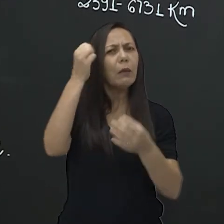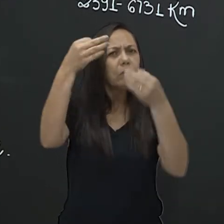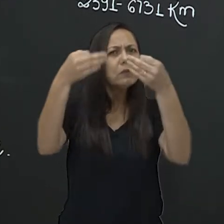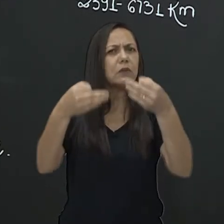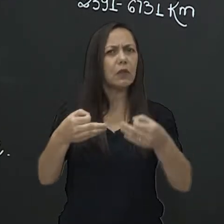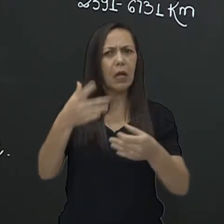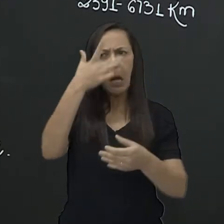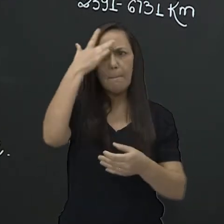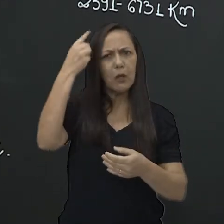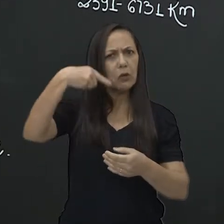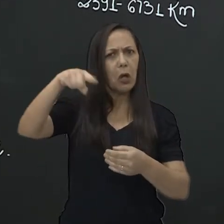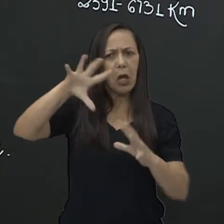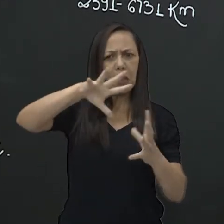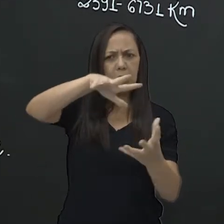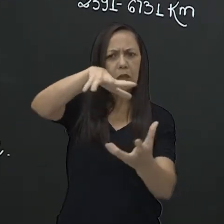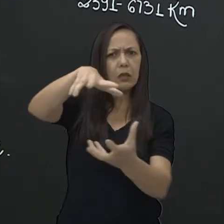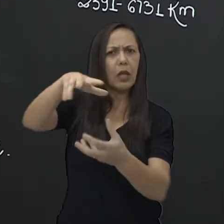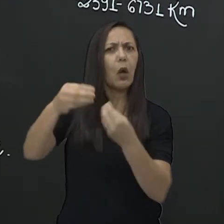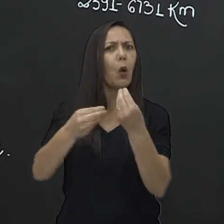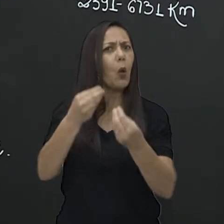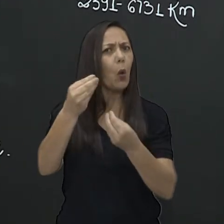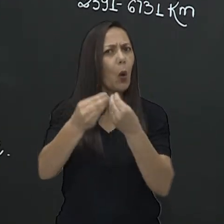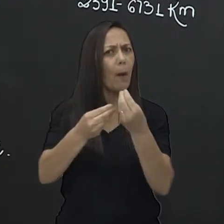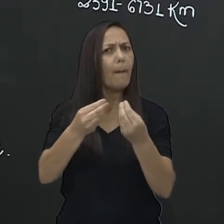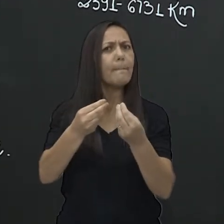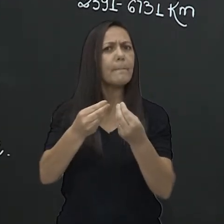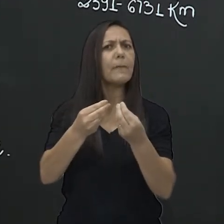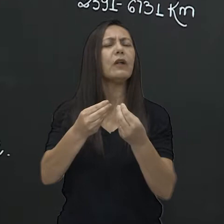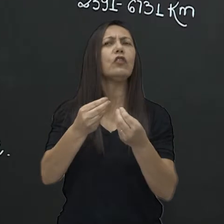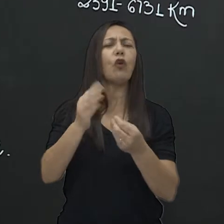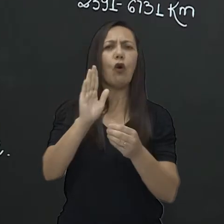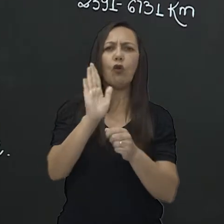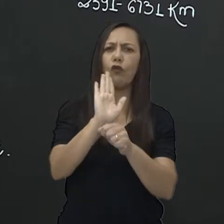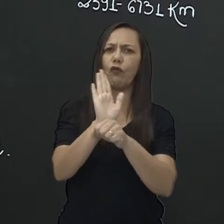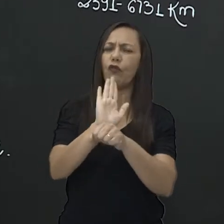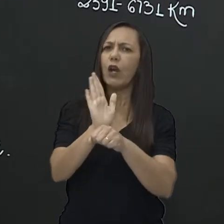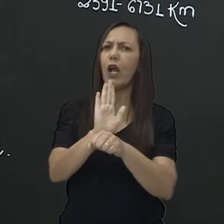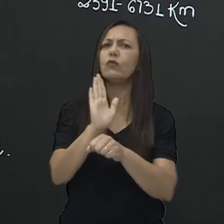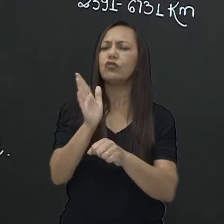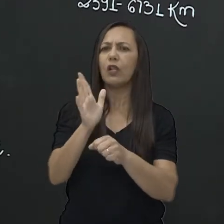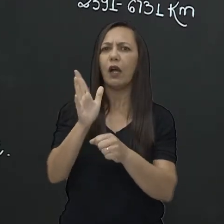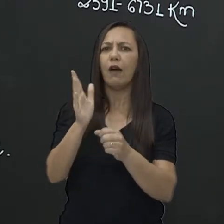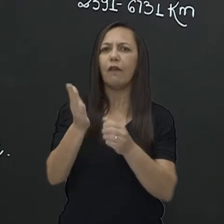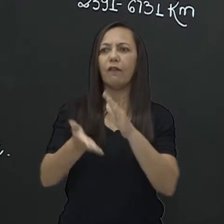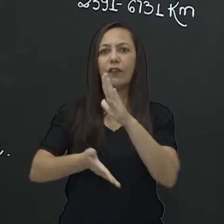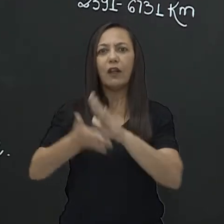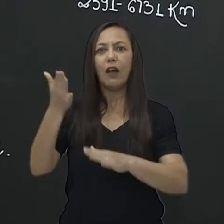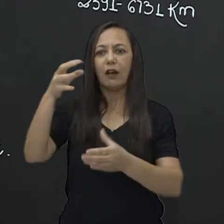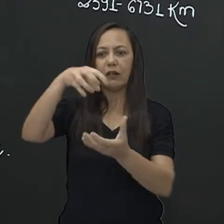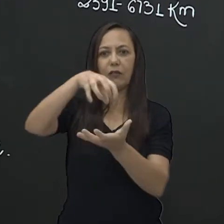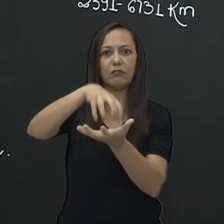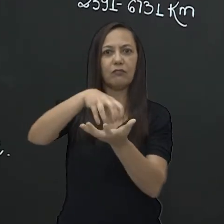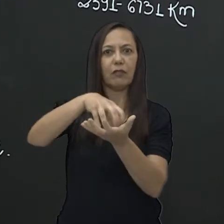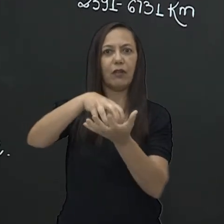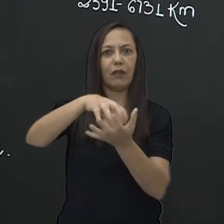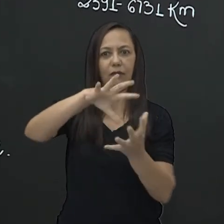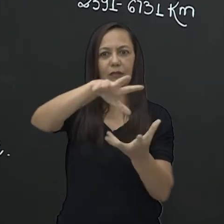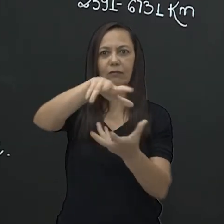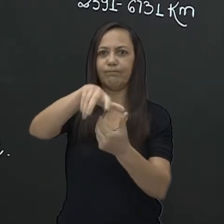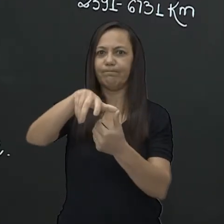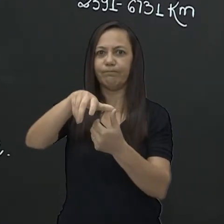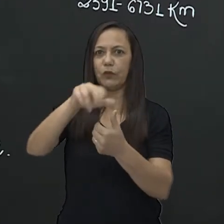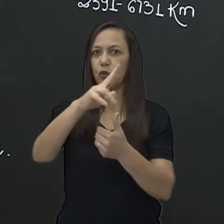Se ninguém foi lá. Já fizemos, como o título daquele filme, Viagem ao Centro da Terra, já fizemos? Nunca fizemos e nunca